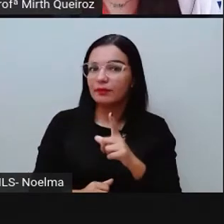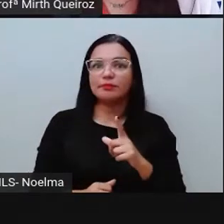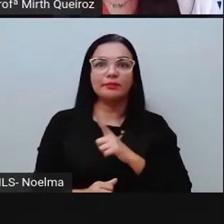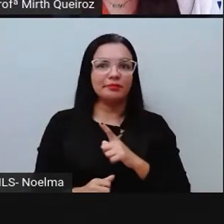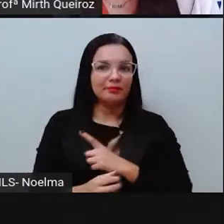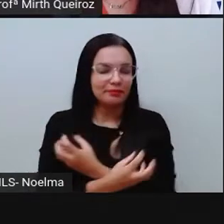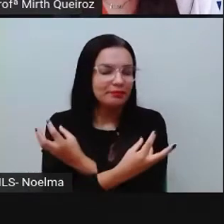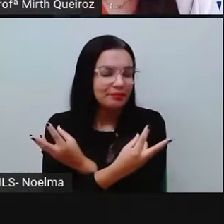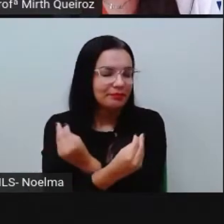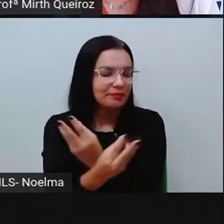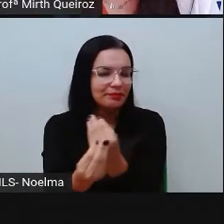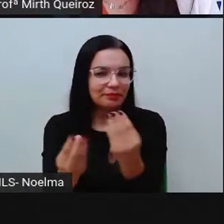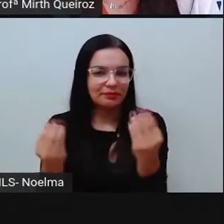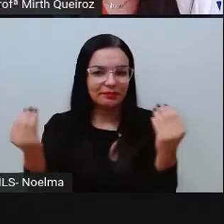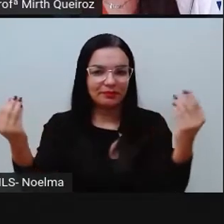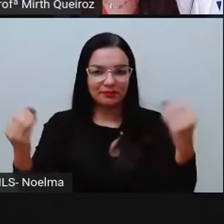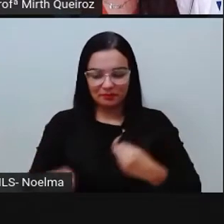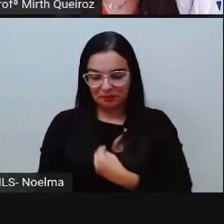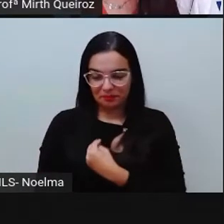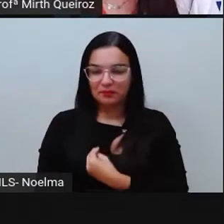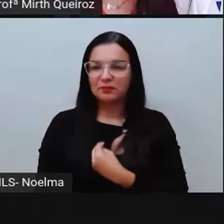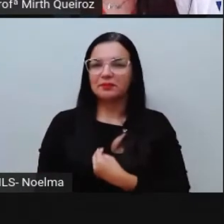biodiversidade nesse bioma.